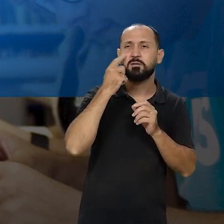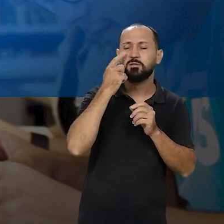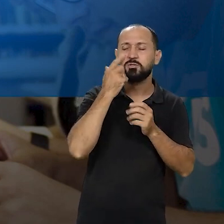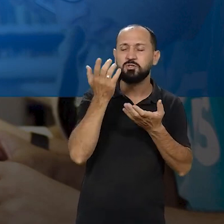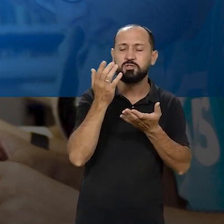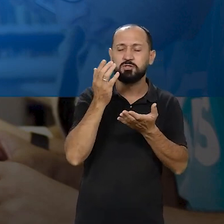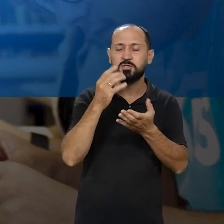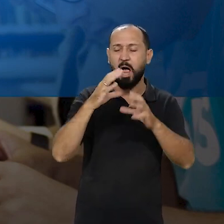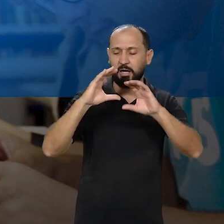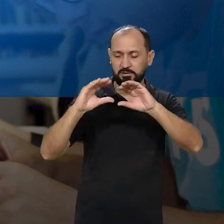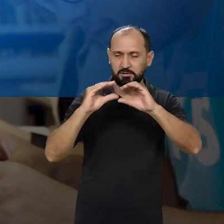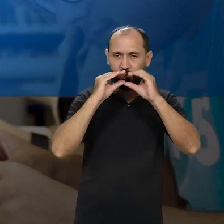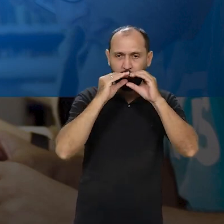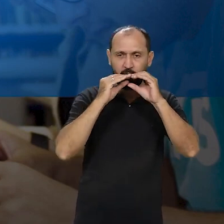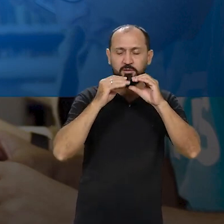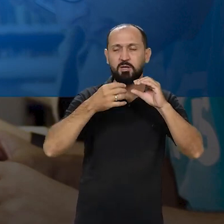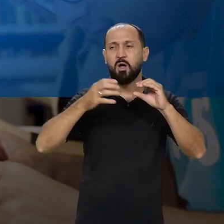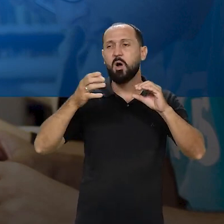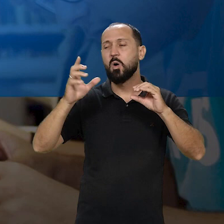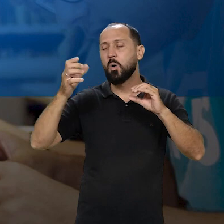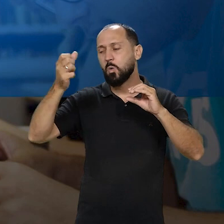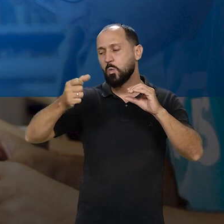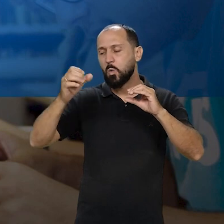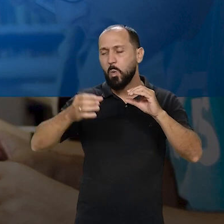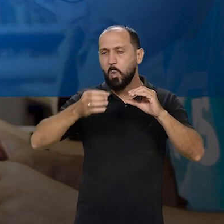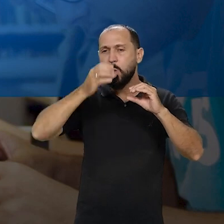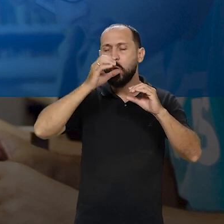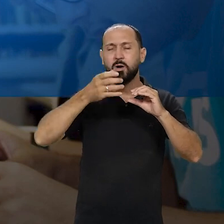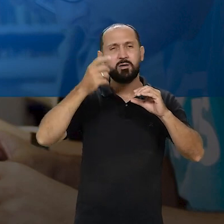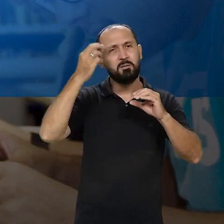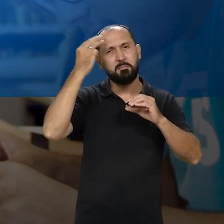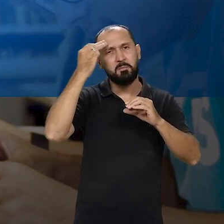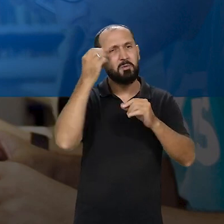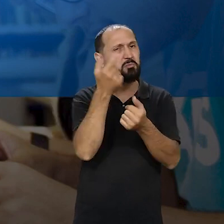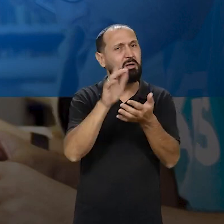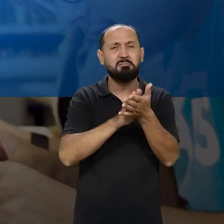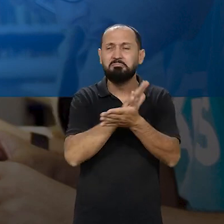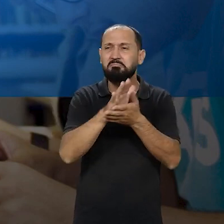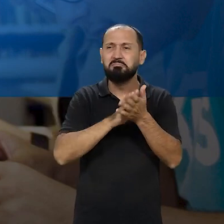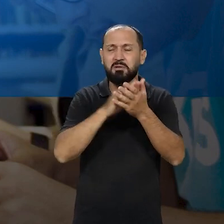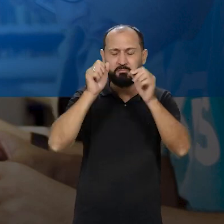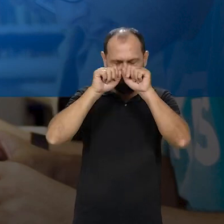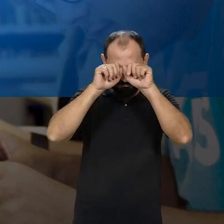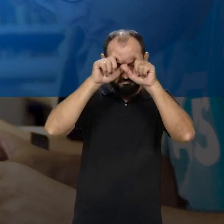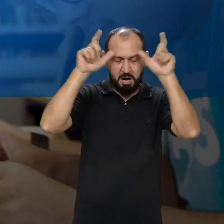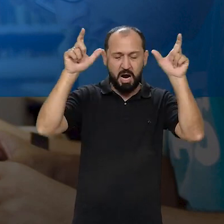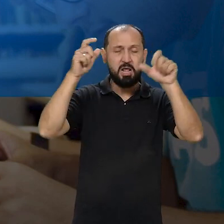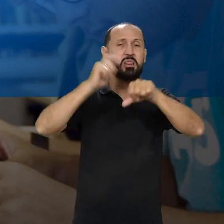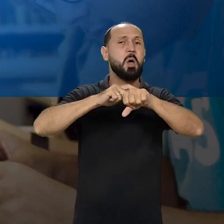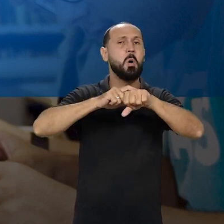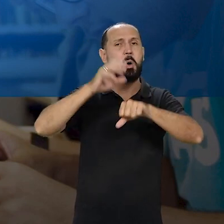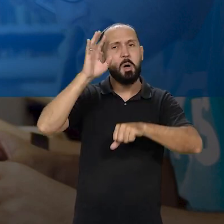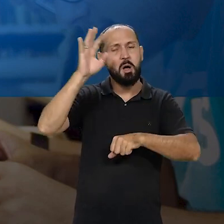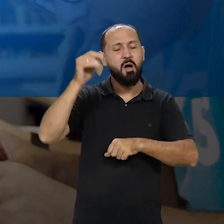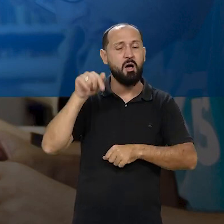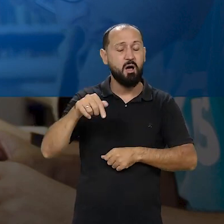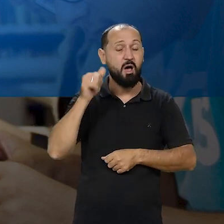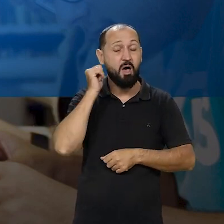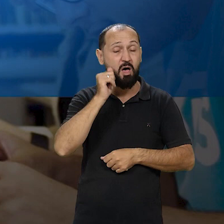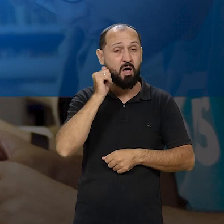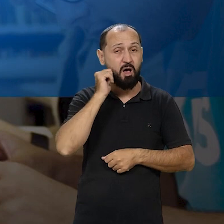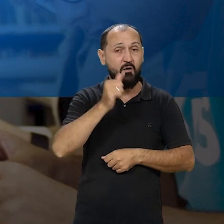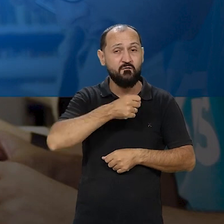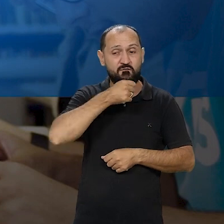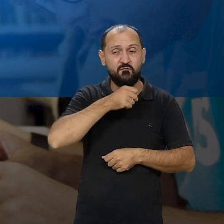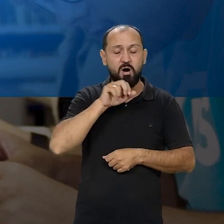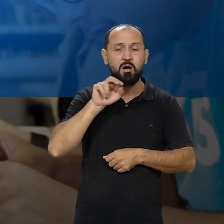leite para comer, a mãe contava. E eu não tinha sequer uma memória para reavivar a imagem nos sonhos. A imagem da avó era